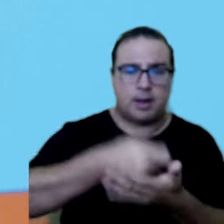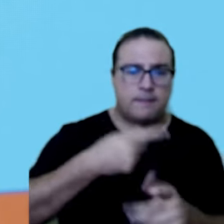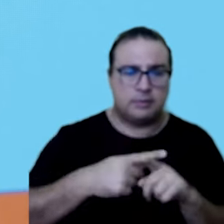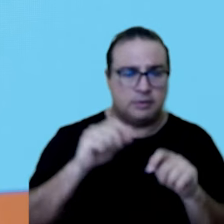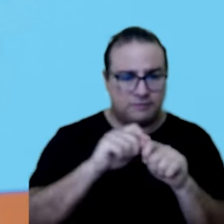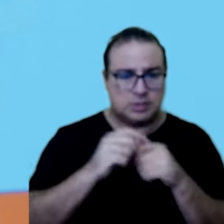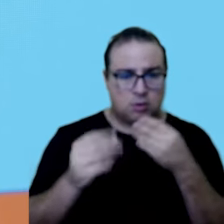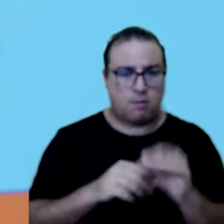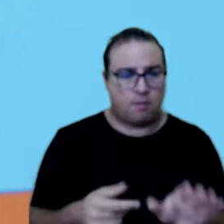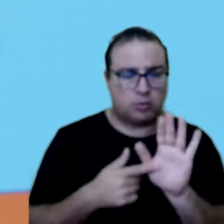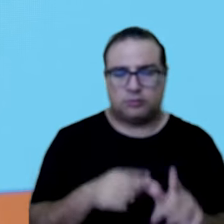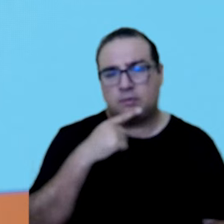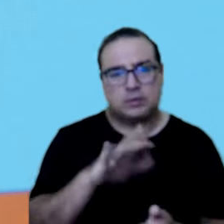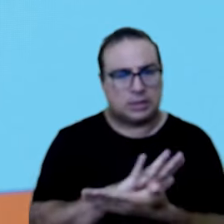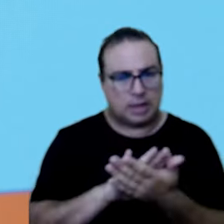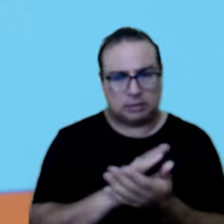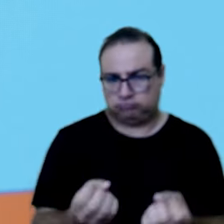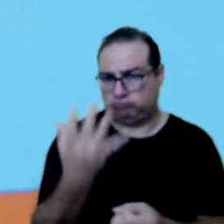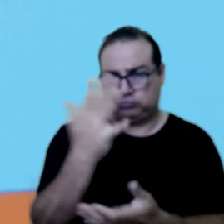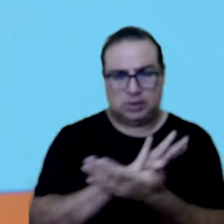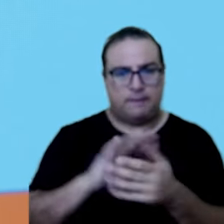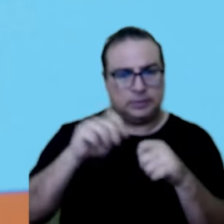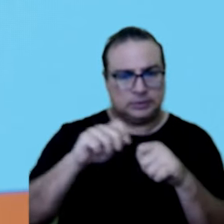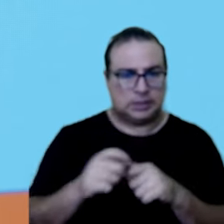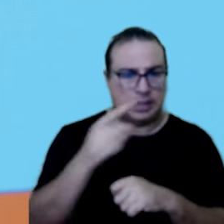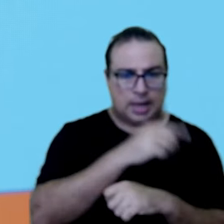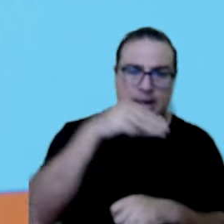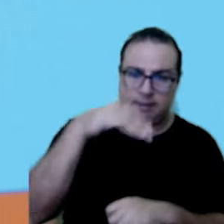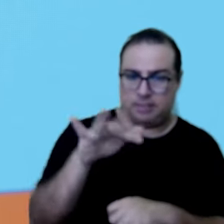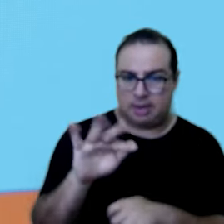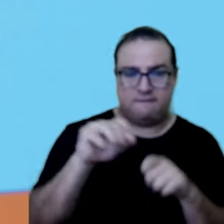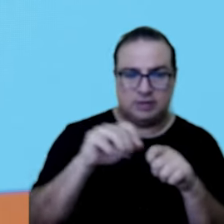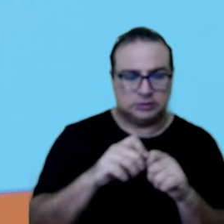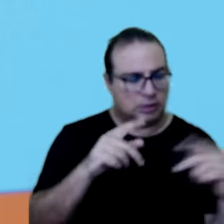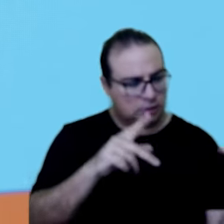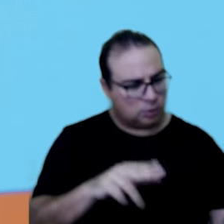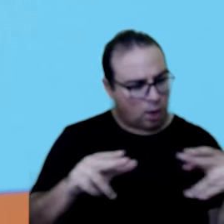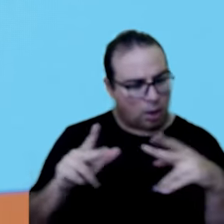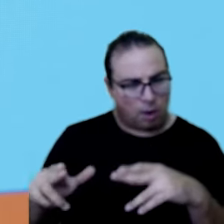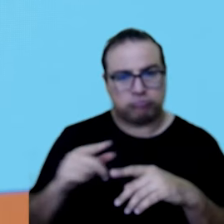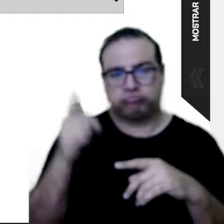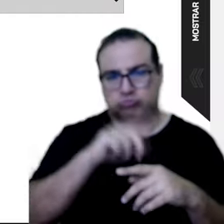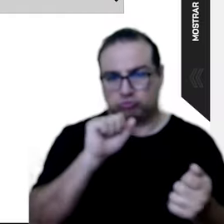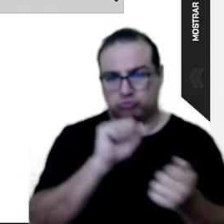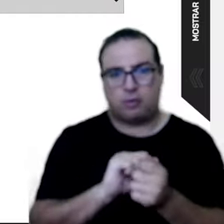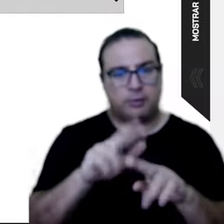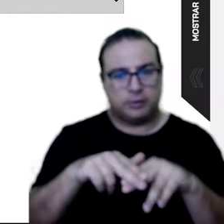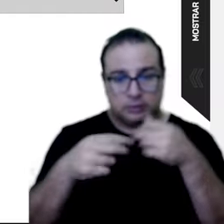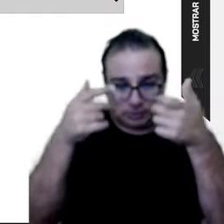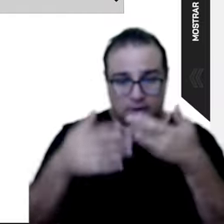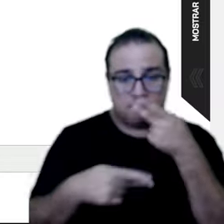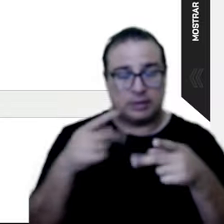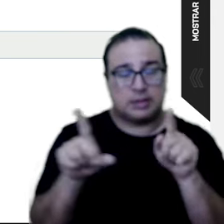tributária preciso fazer com que apareça não vai aparecer do nada preciso na matriz fiscal fazer esse alinhamento por isso todo o sentido